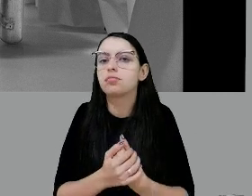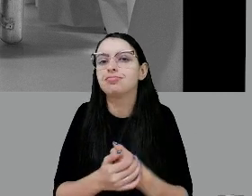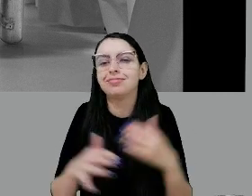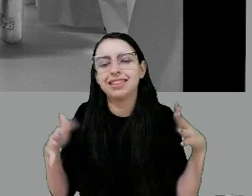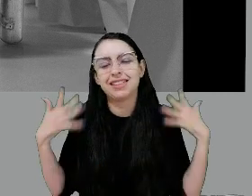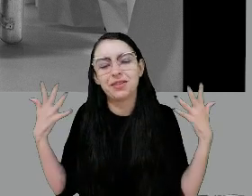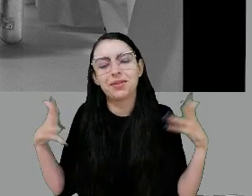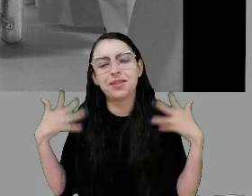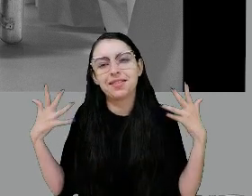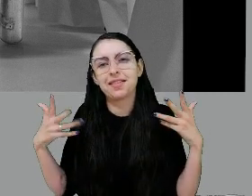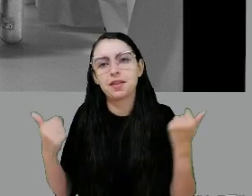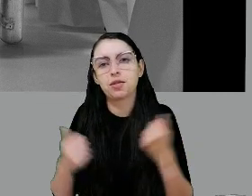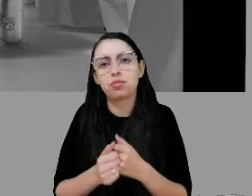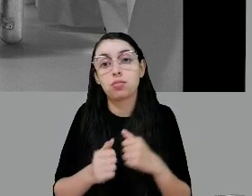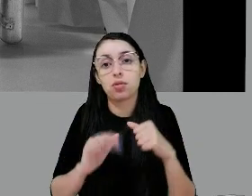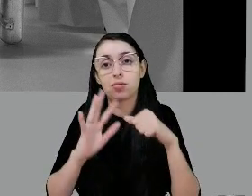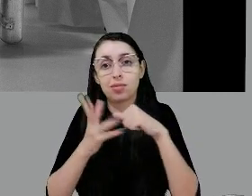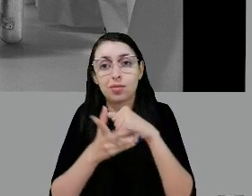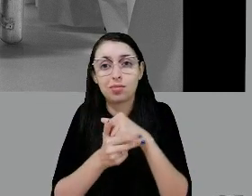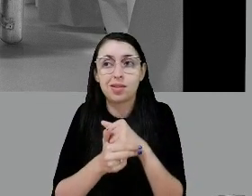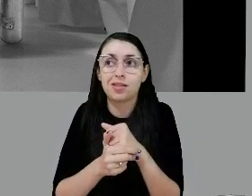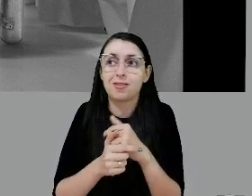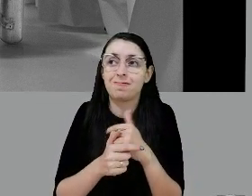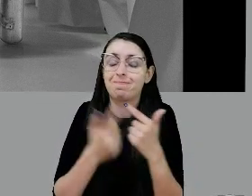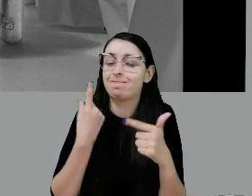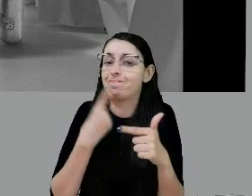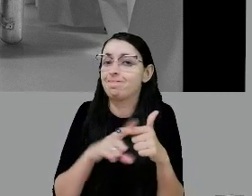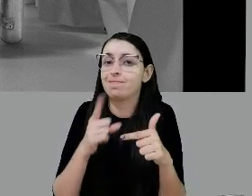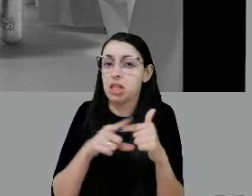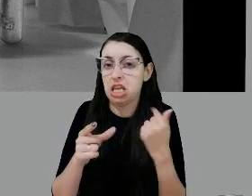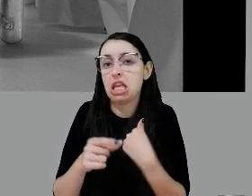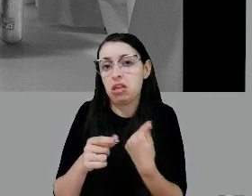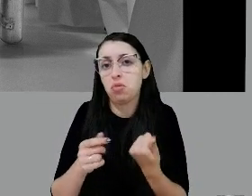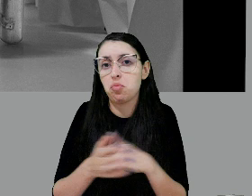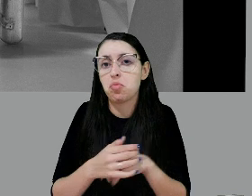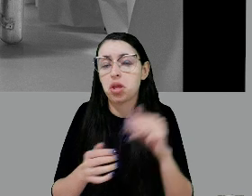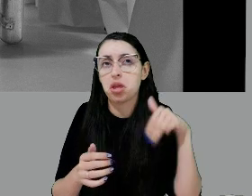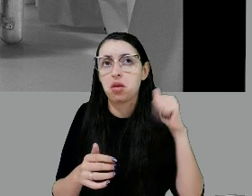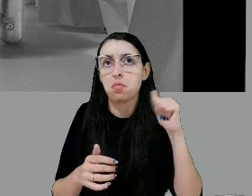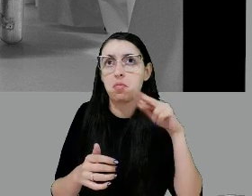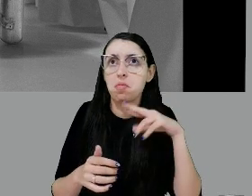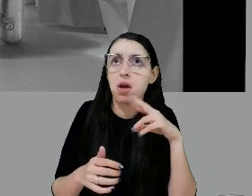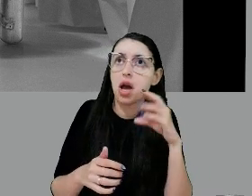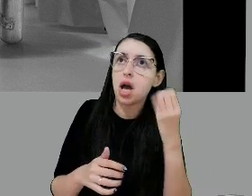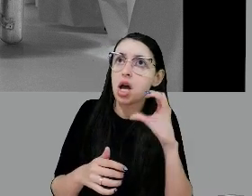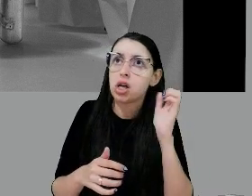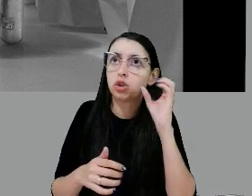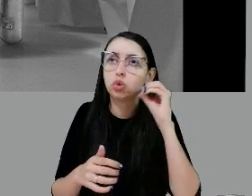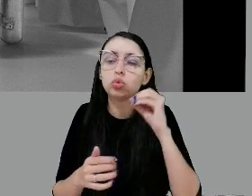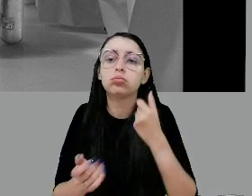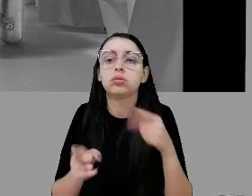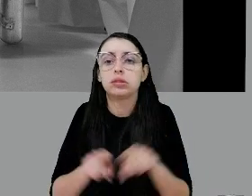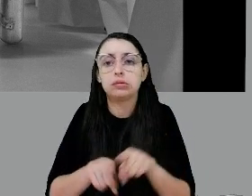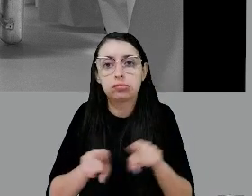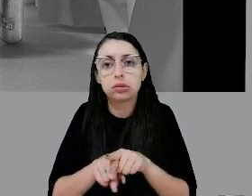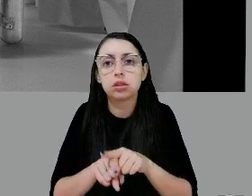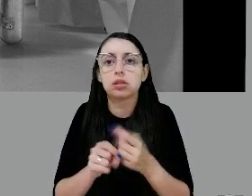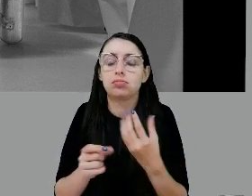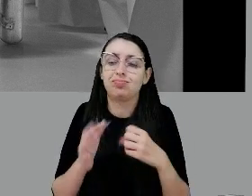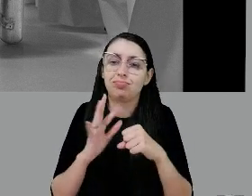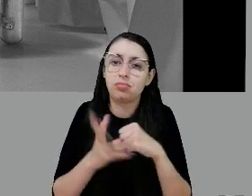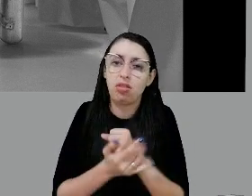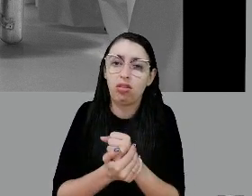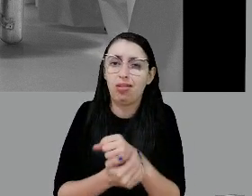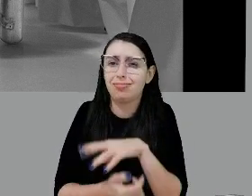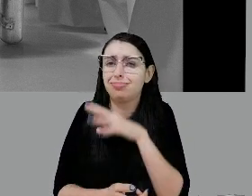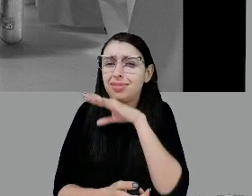Porque é uma doença muito complicada, como a gente sabe, ela afeta... Eu tive Covid logo em março, fiquei uma semana